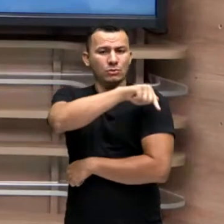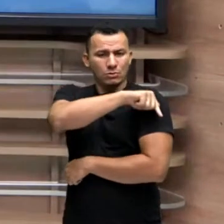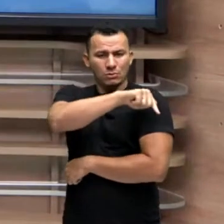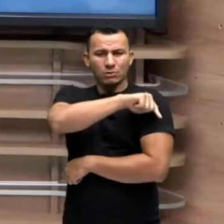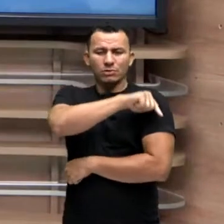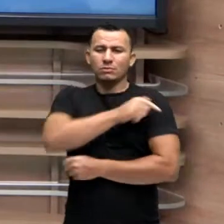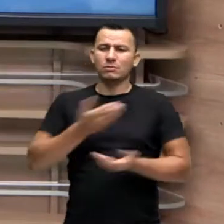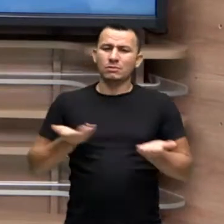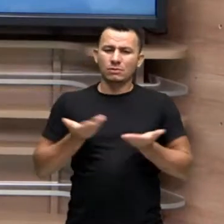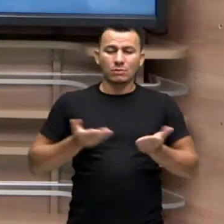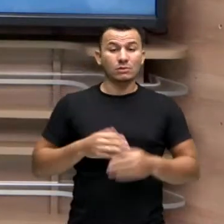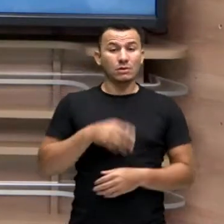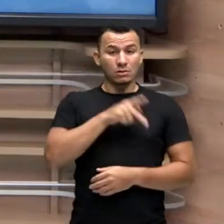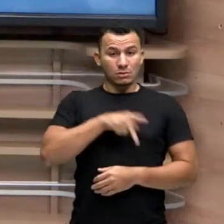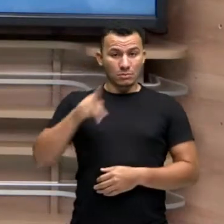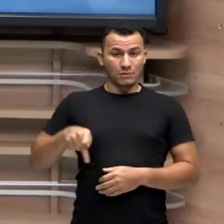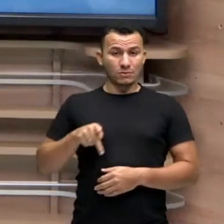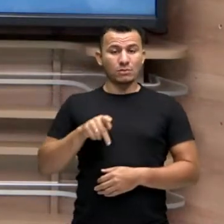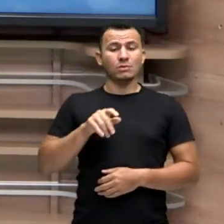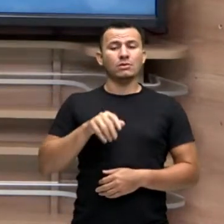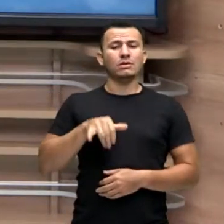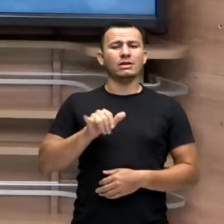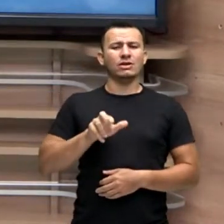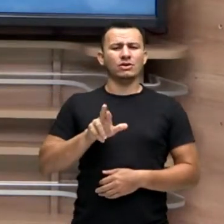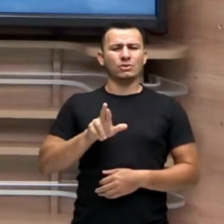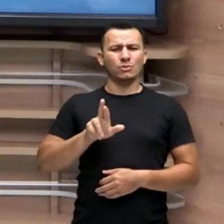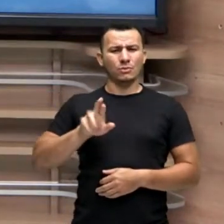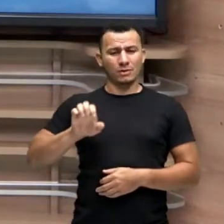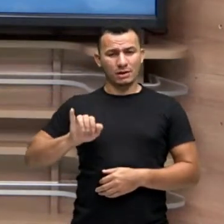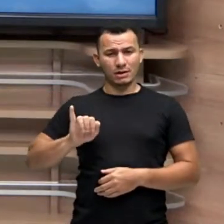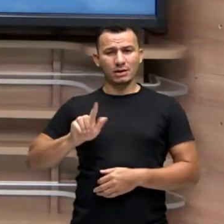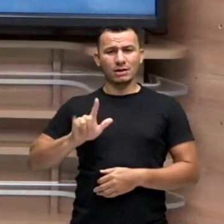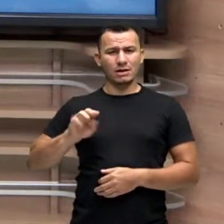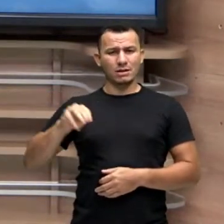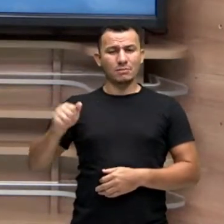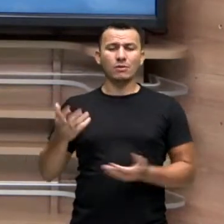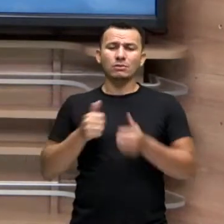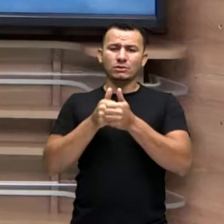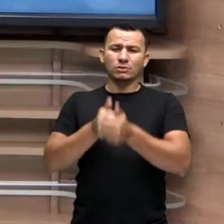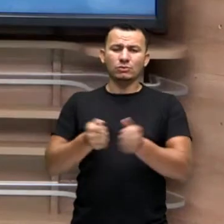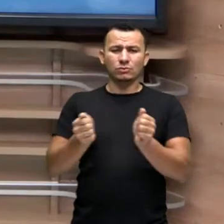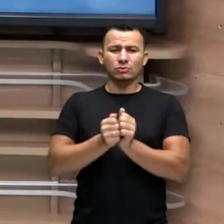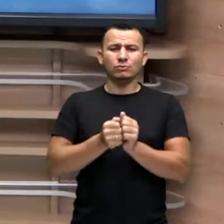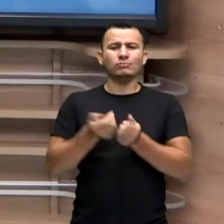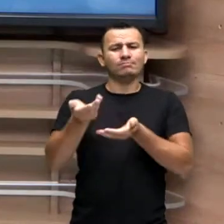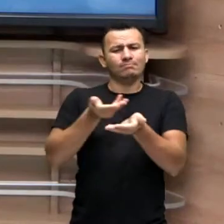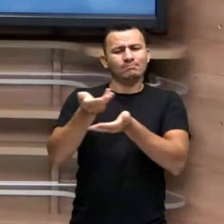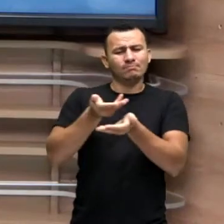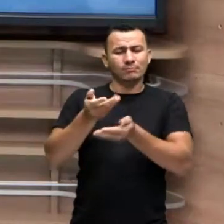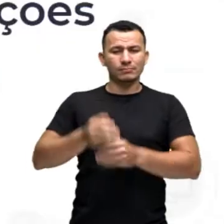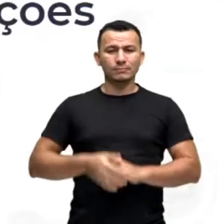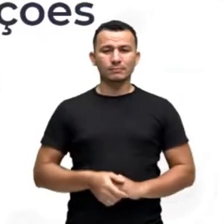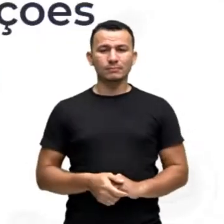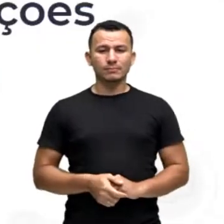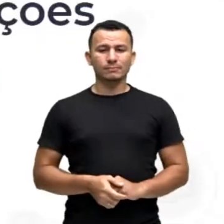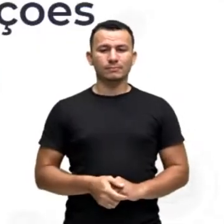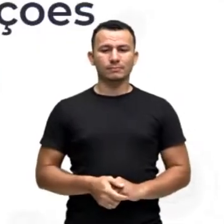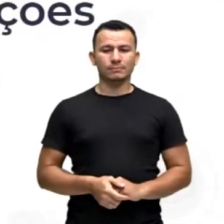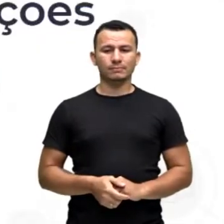anos é sou professor Yuri Lima e vou te acompanhar ao longo desta aula com a seguinte reflexão